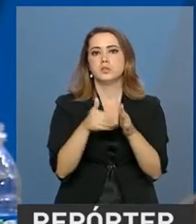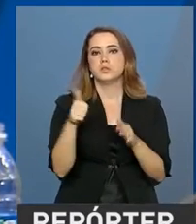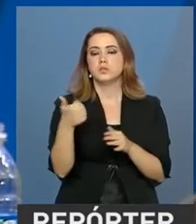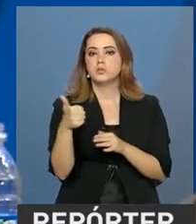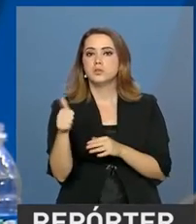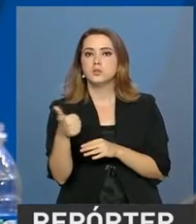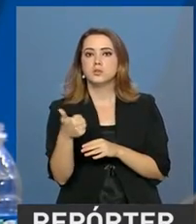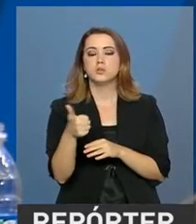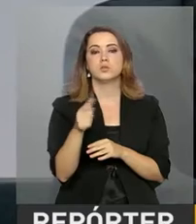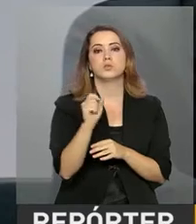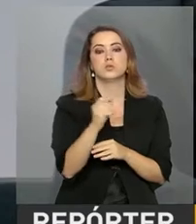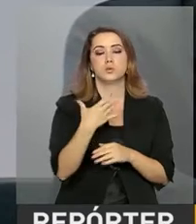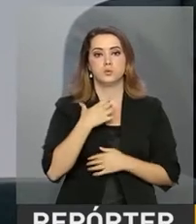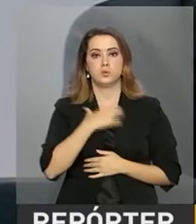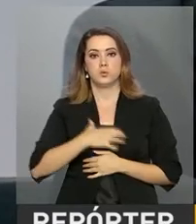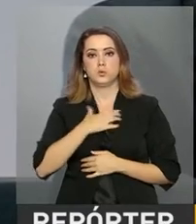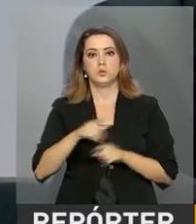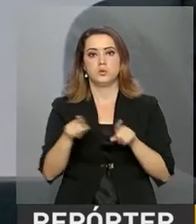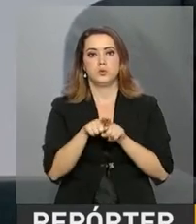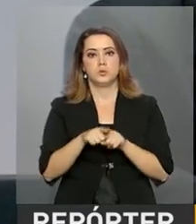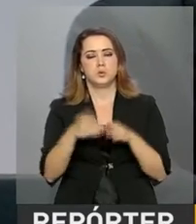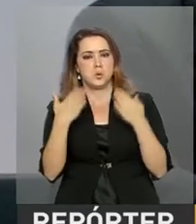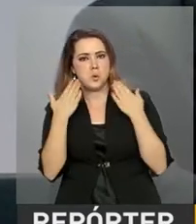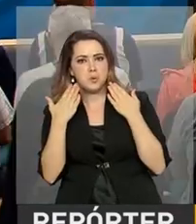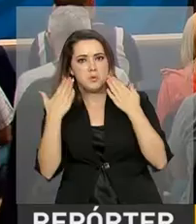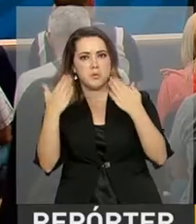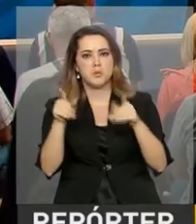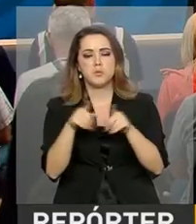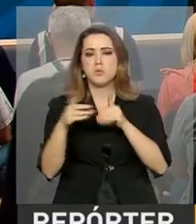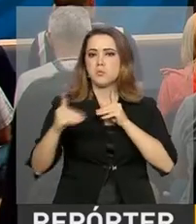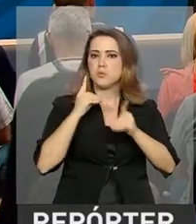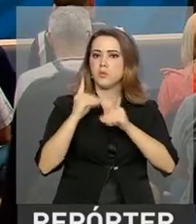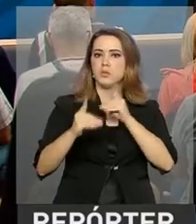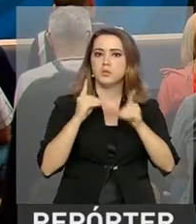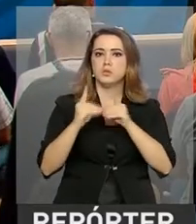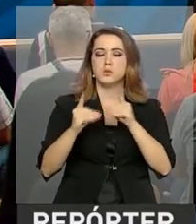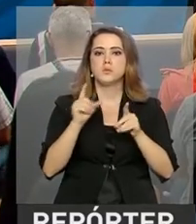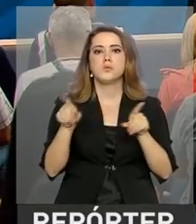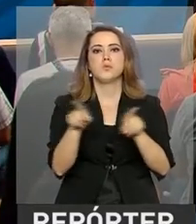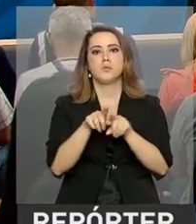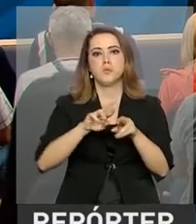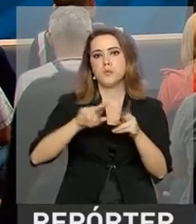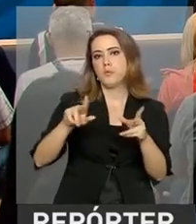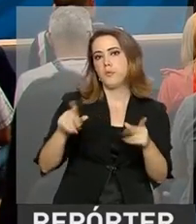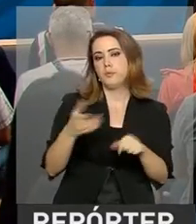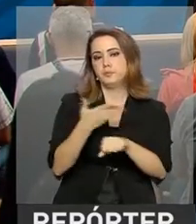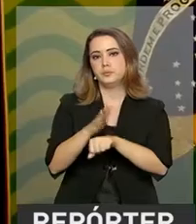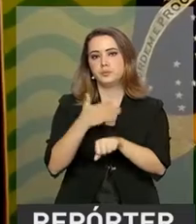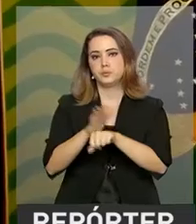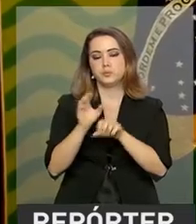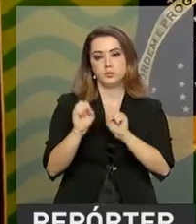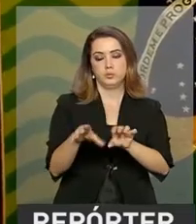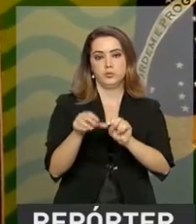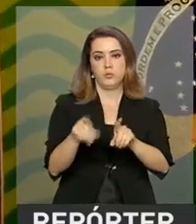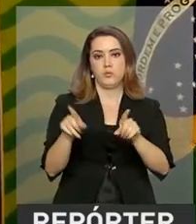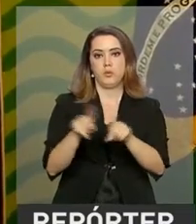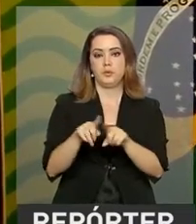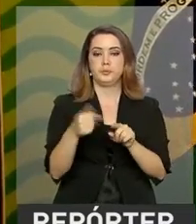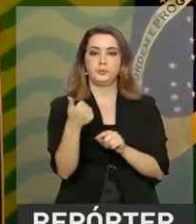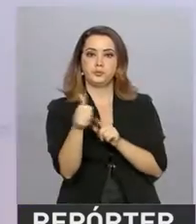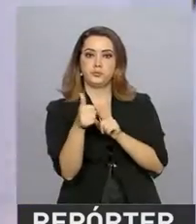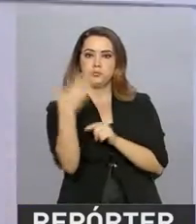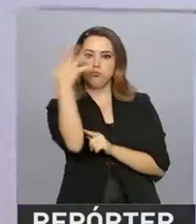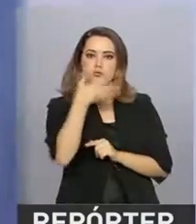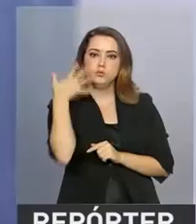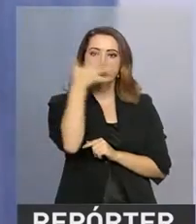agosto. O evento vai contar com apresentações, discussões e workshops sobre a formação de técnicos esportivos. A primeira palestra